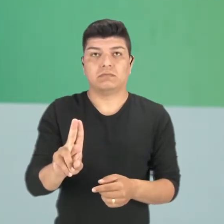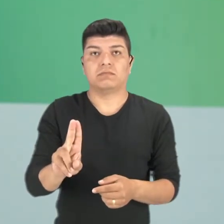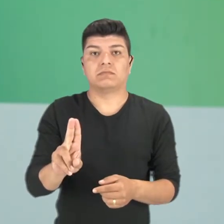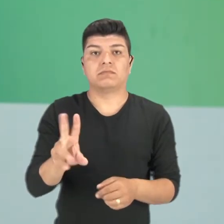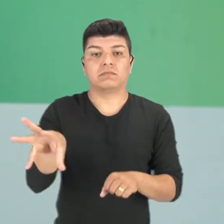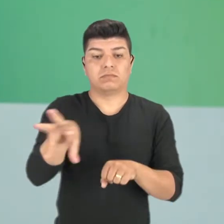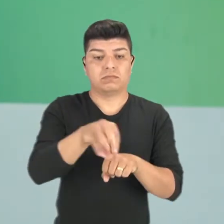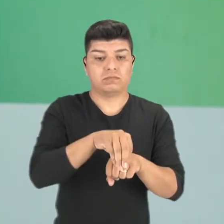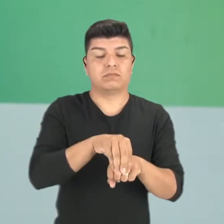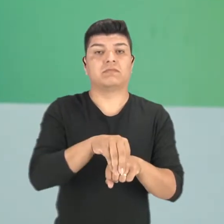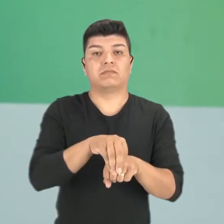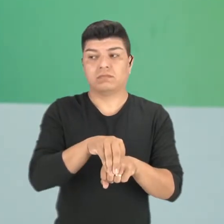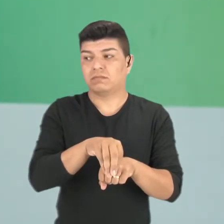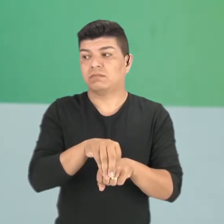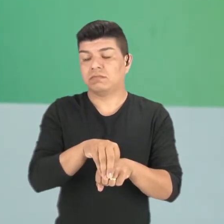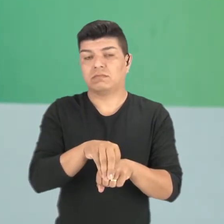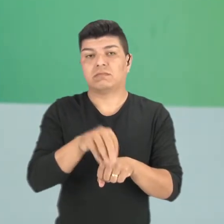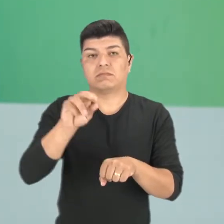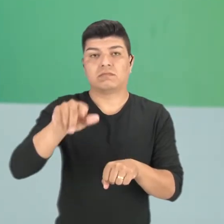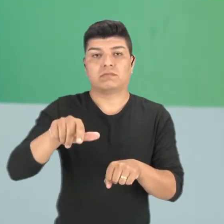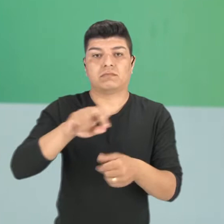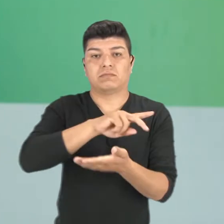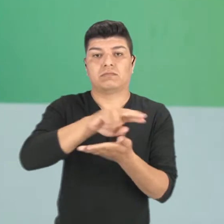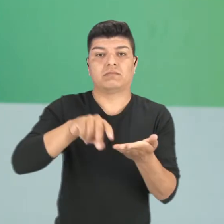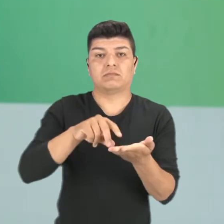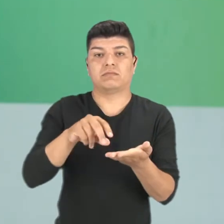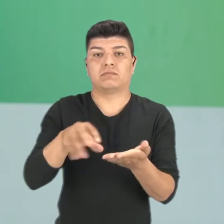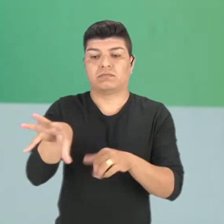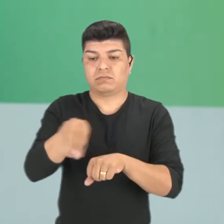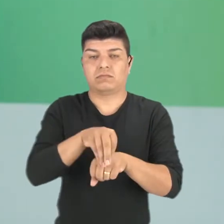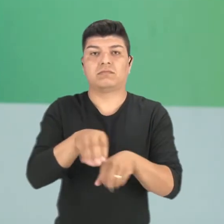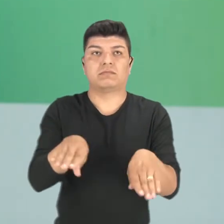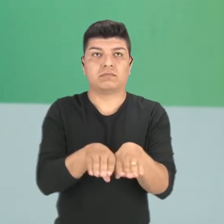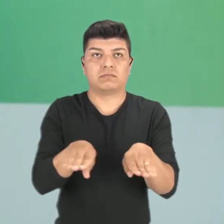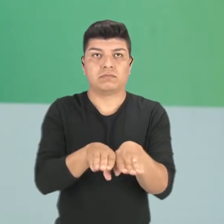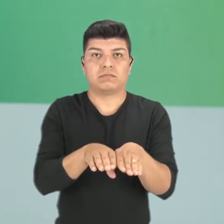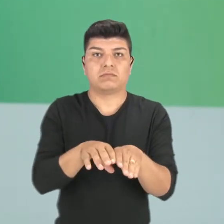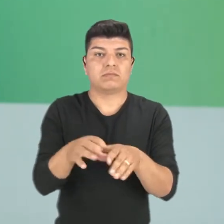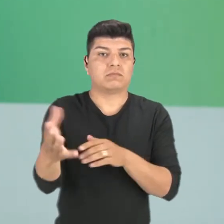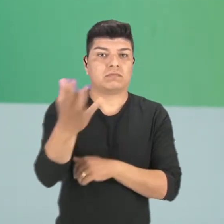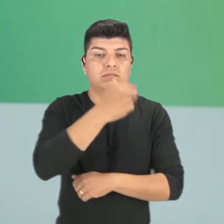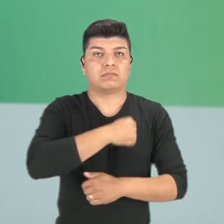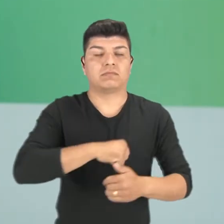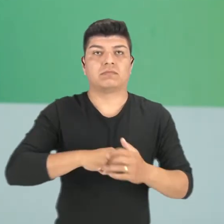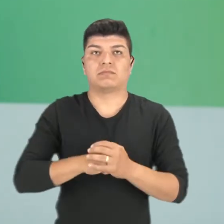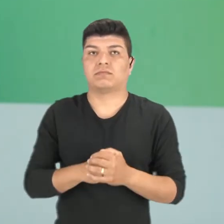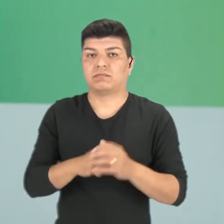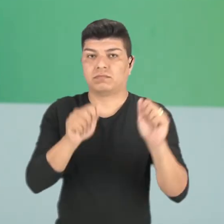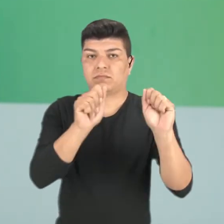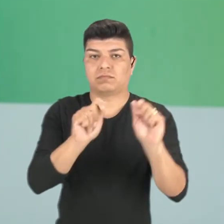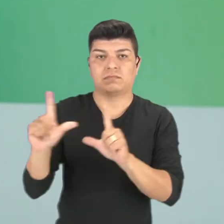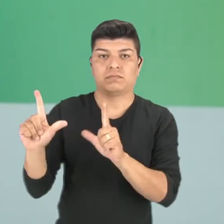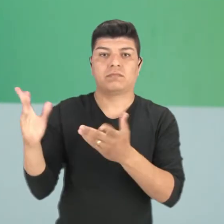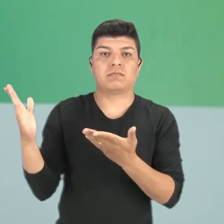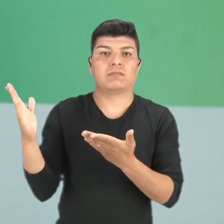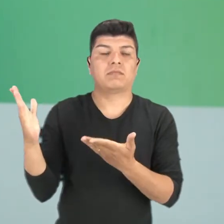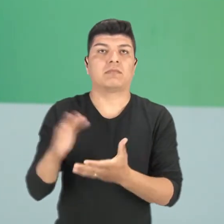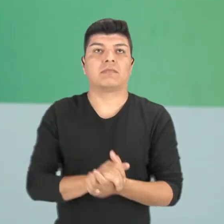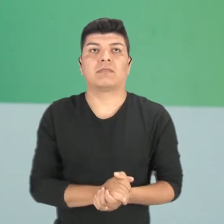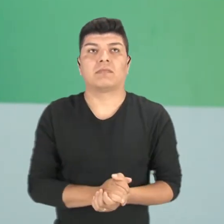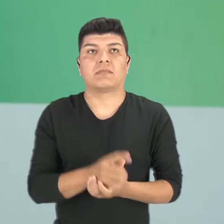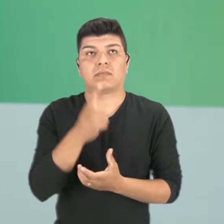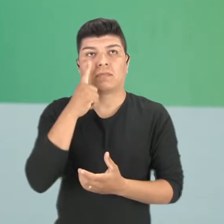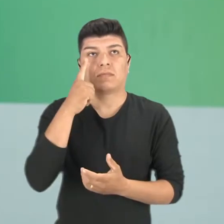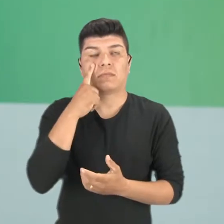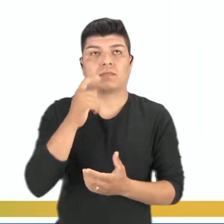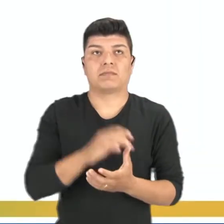esses conhecimentos nas outras áreas de conhecimento. Então vamos lá comigo ao slide? Então observe